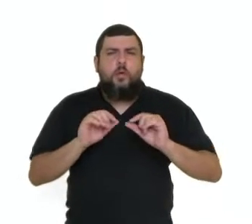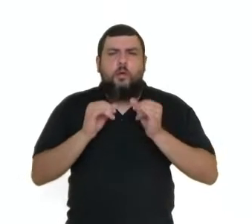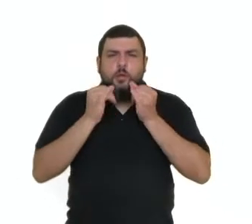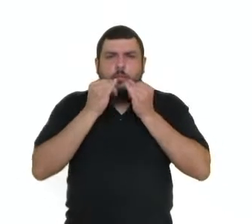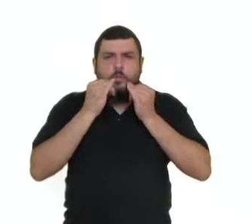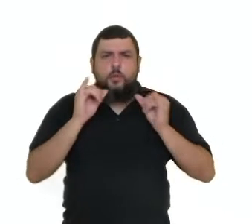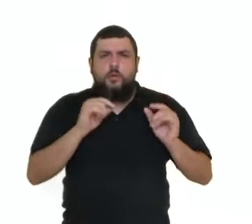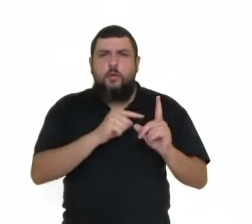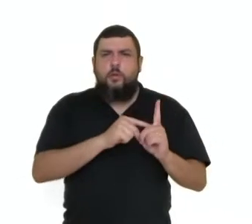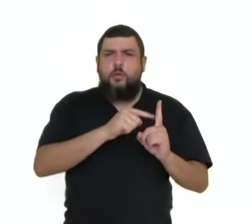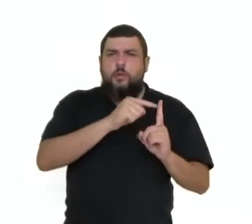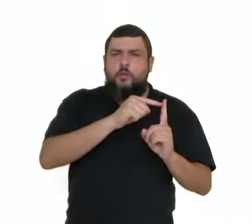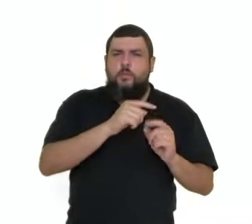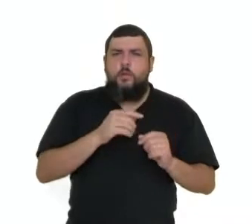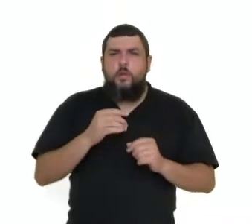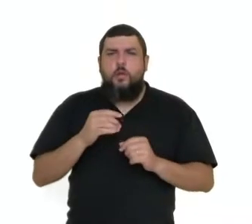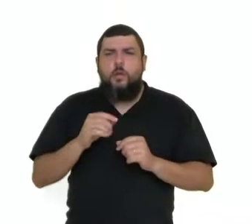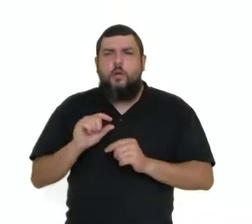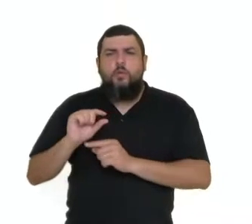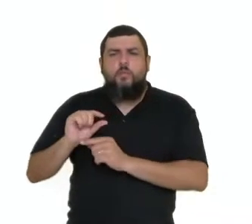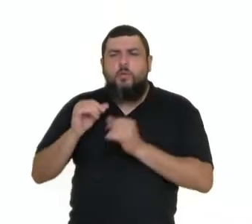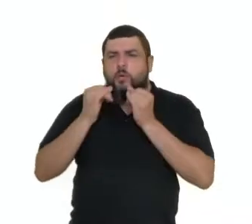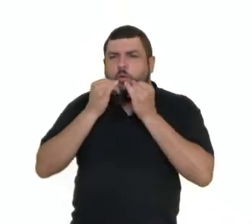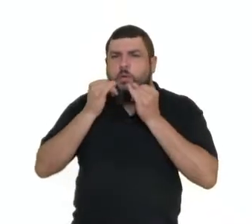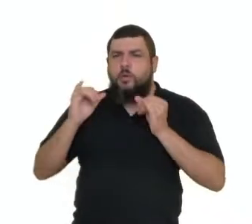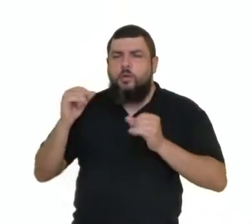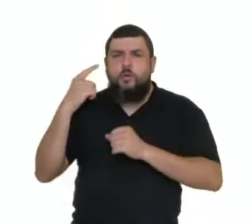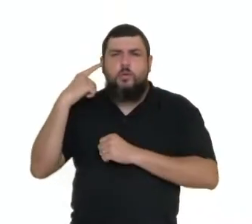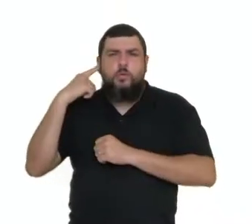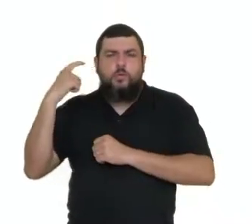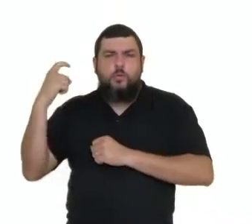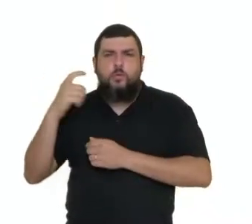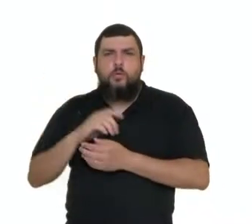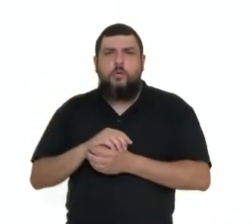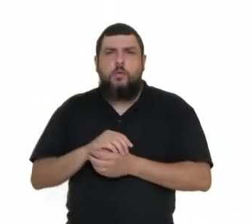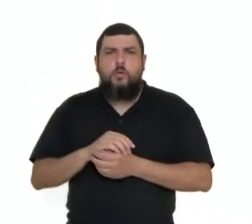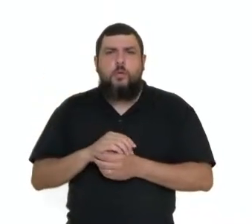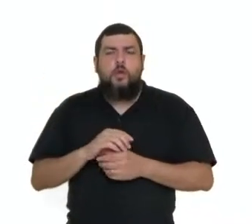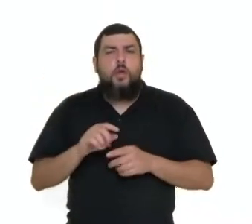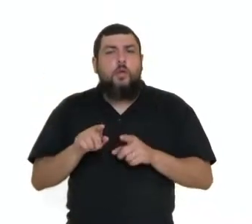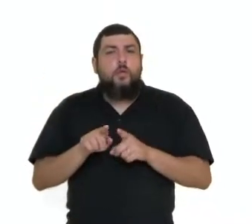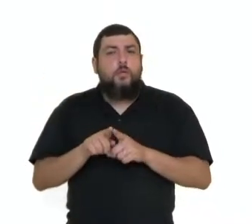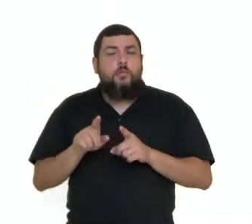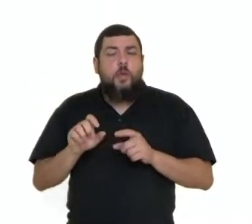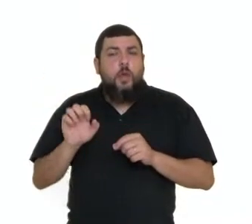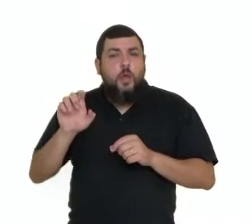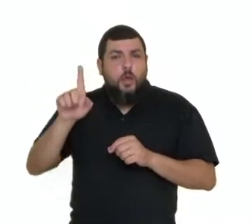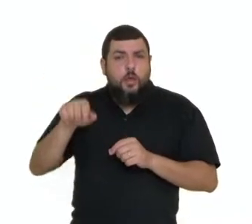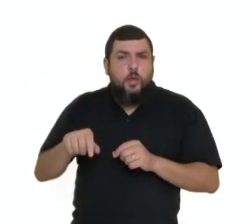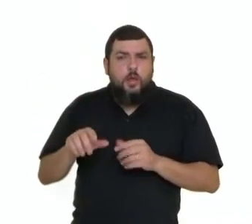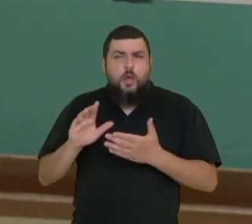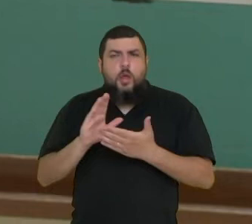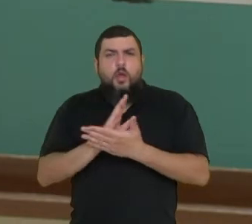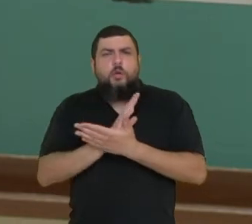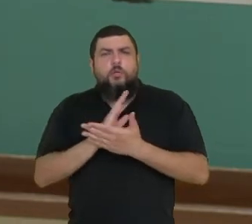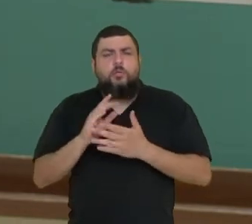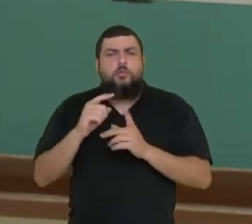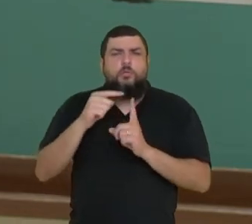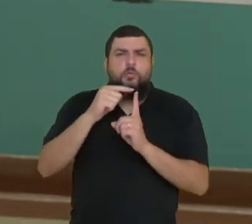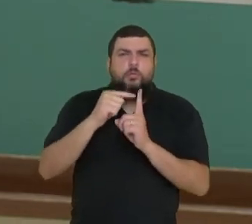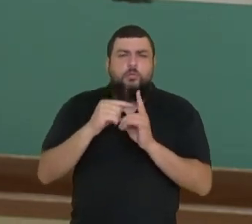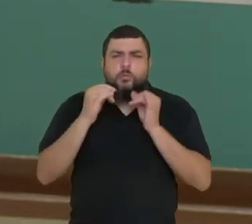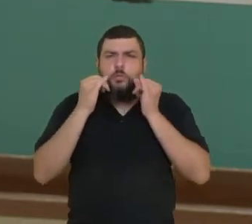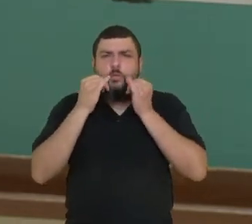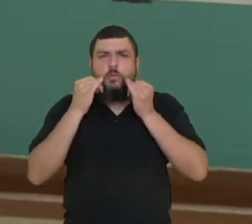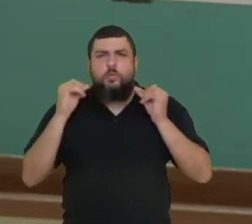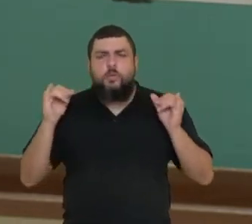energia sonora, entre outras que não podem ser utilizadas para auxiliar no movimento. Então, esses dois tipos de energia, elas são fontes de